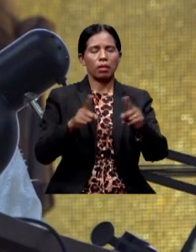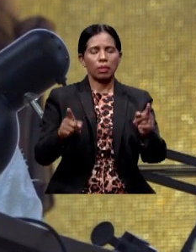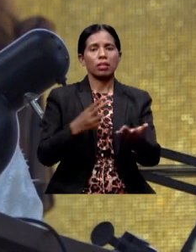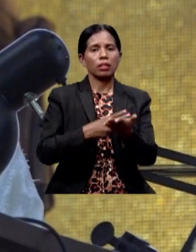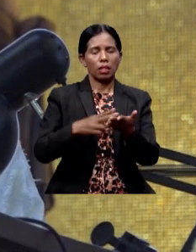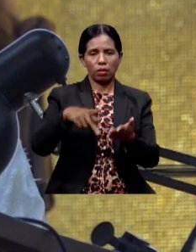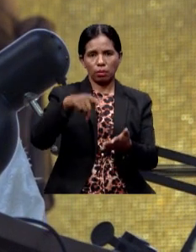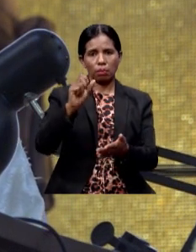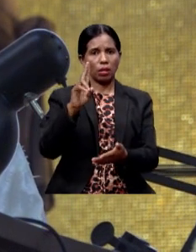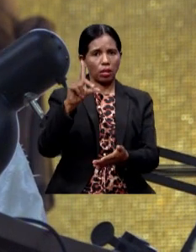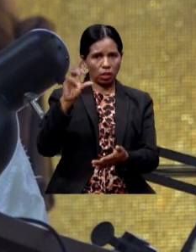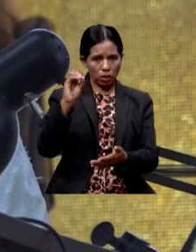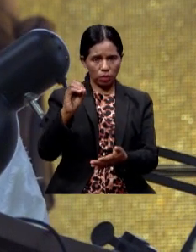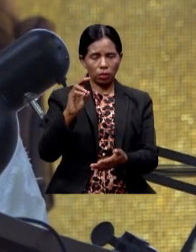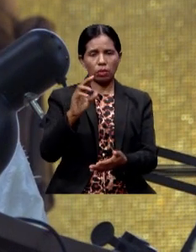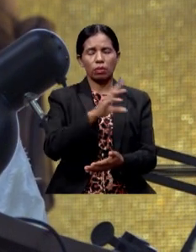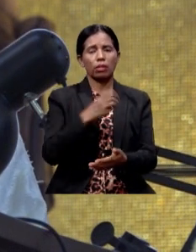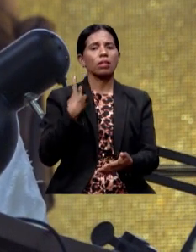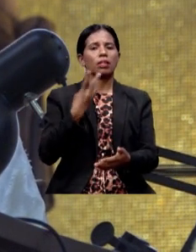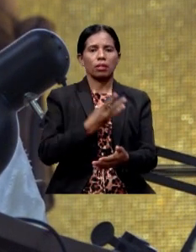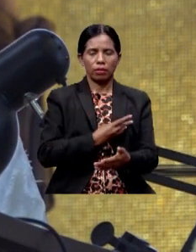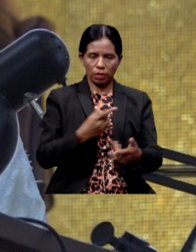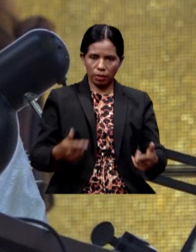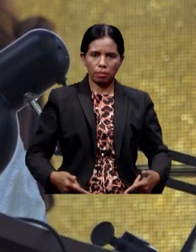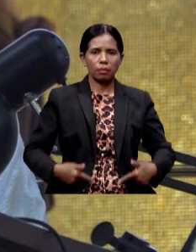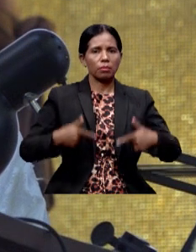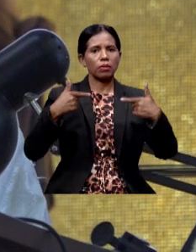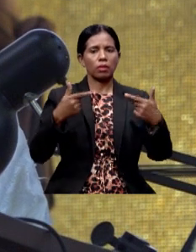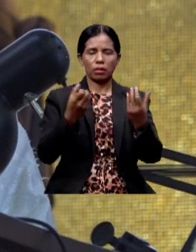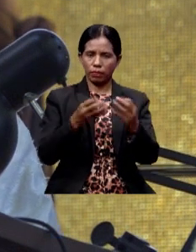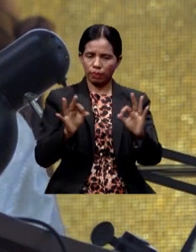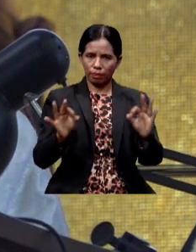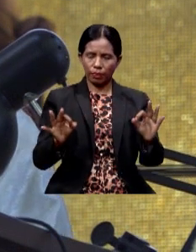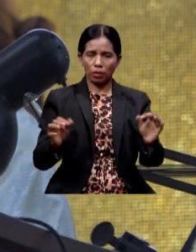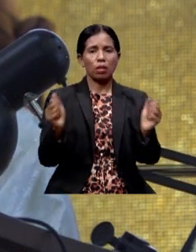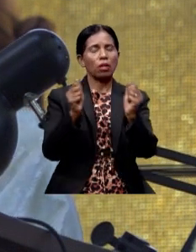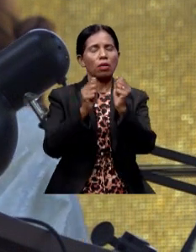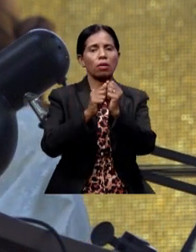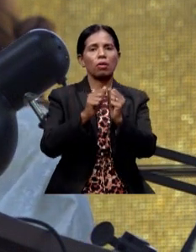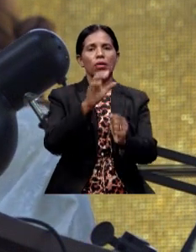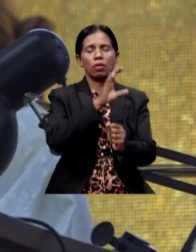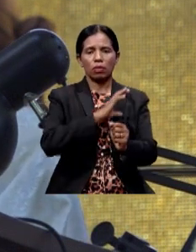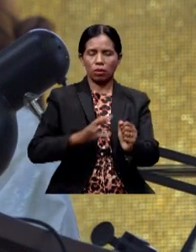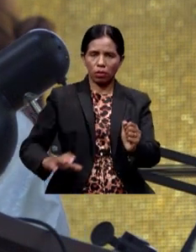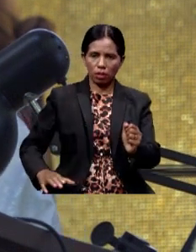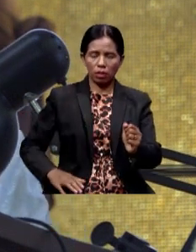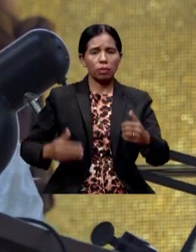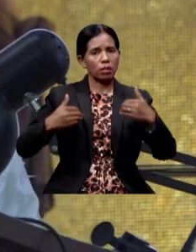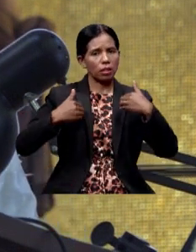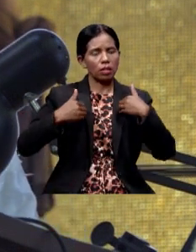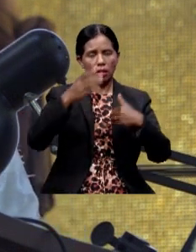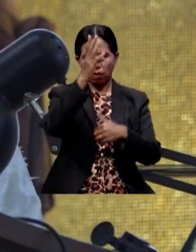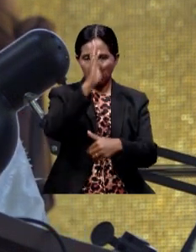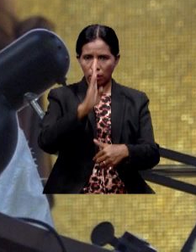Behan. Ita Morishtion. O Cristo e a maroma. Ita